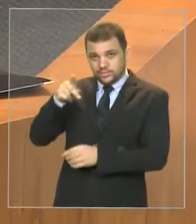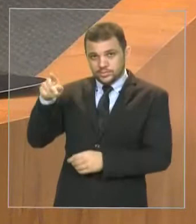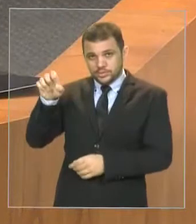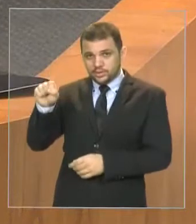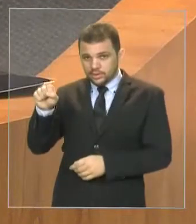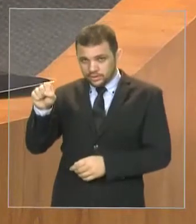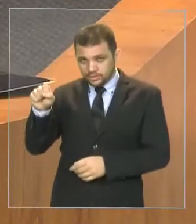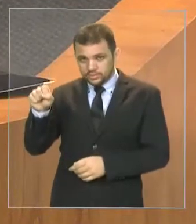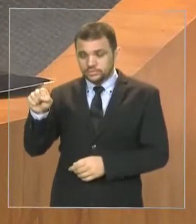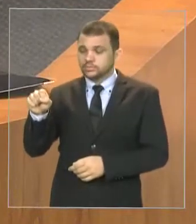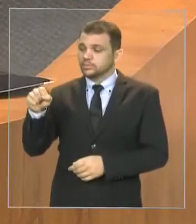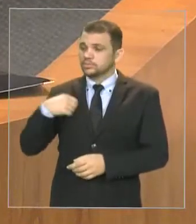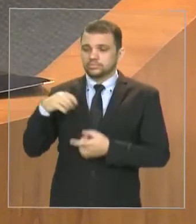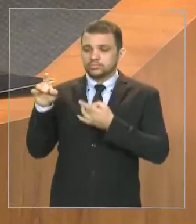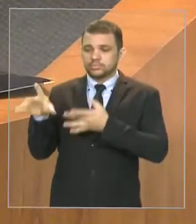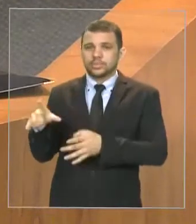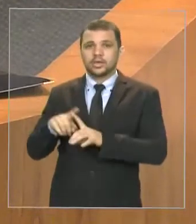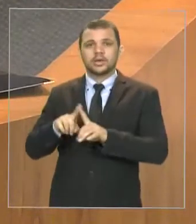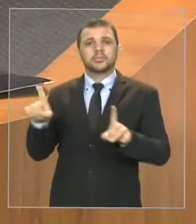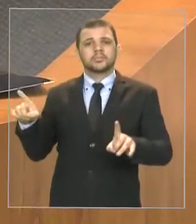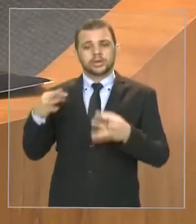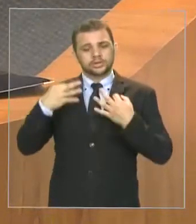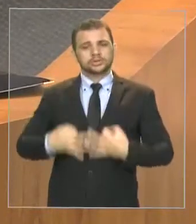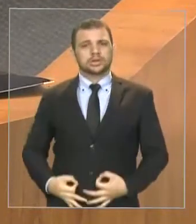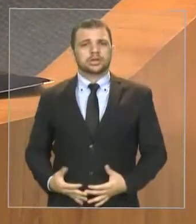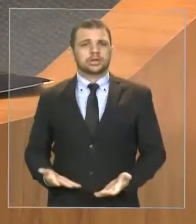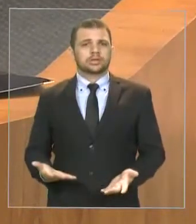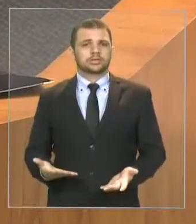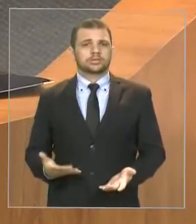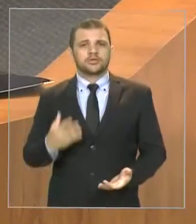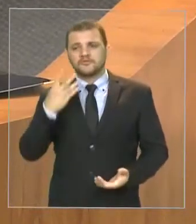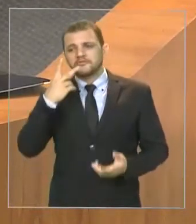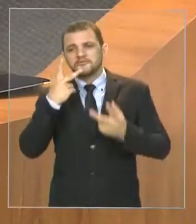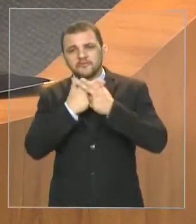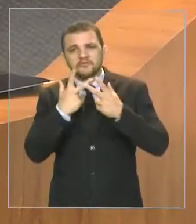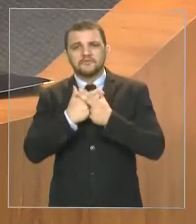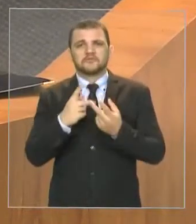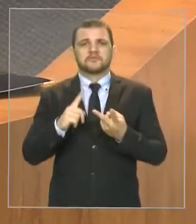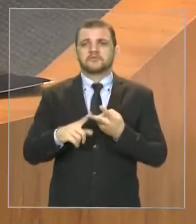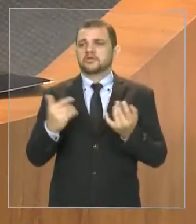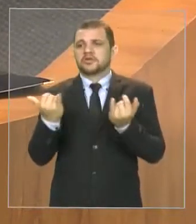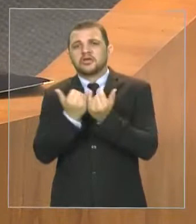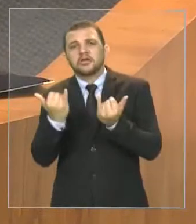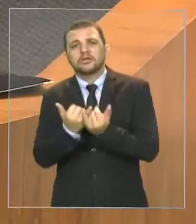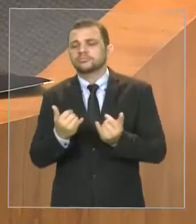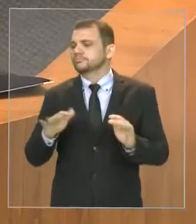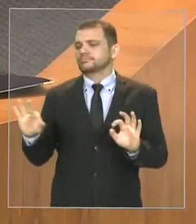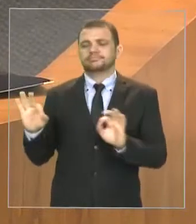sem disse-me-disse. E apoiei o projeto do governador Flávio Dino ao governo do Estado.